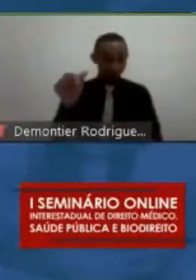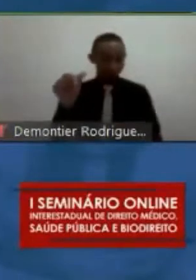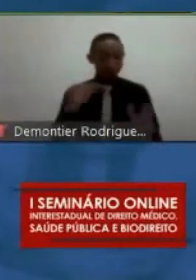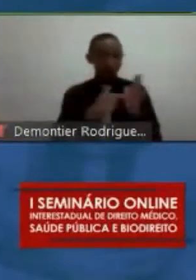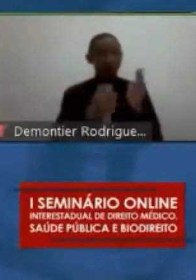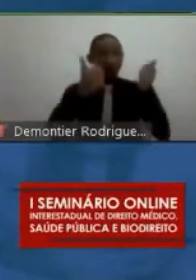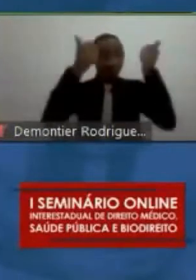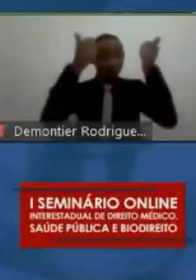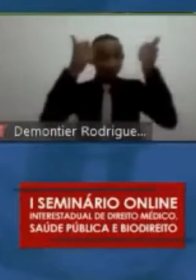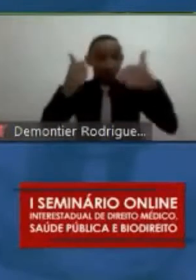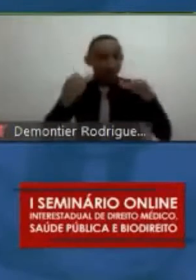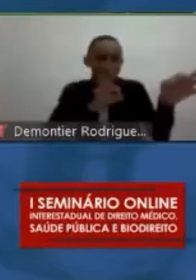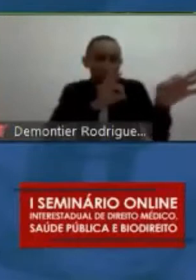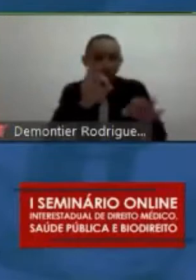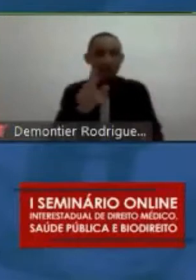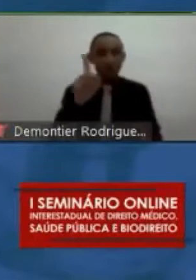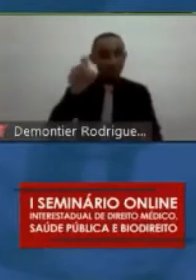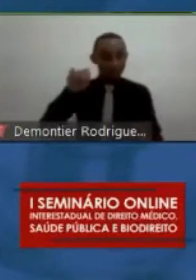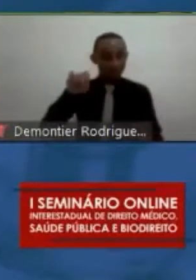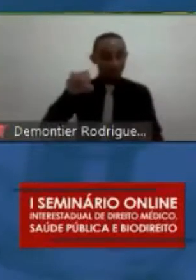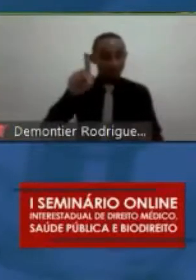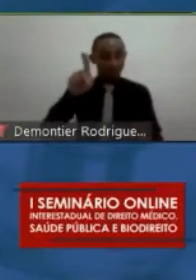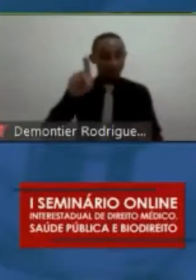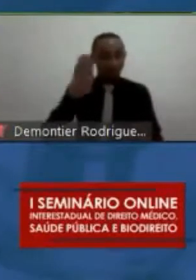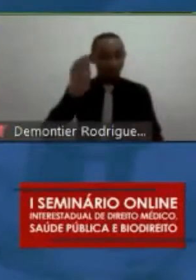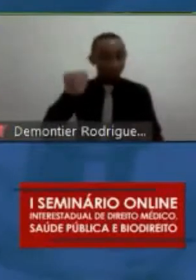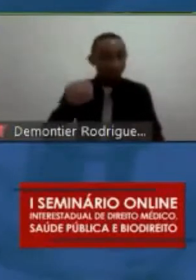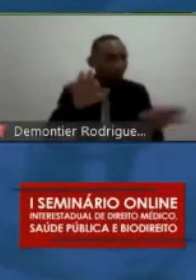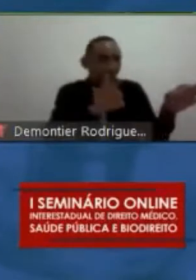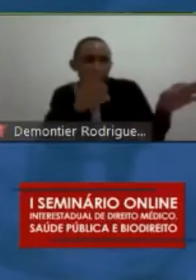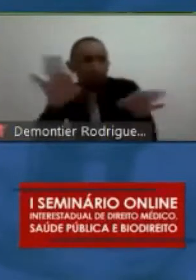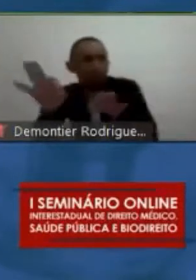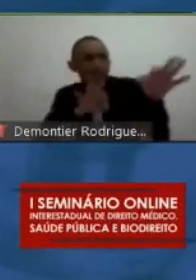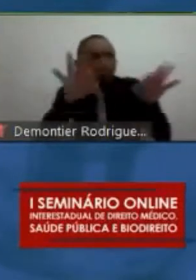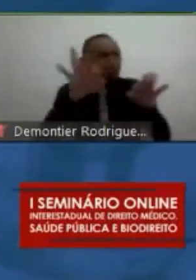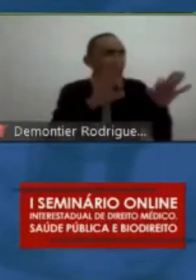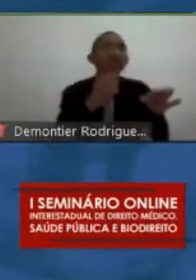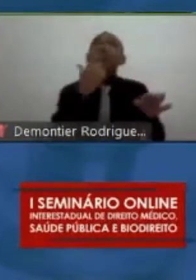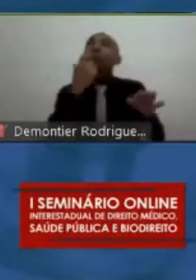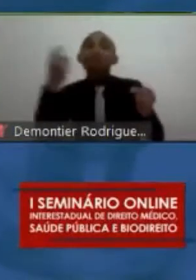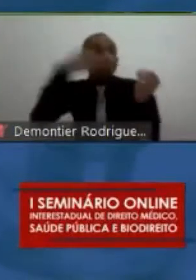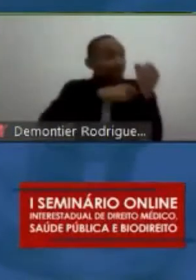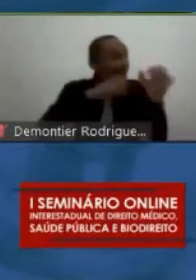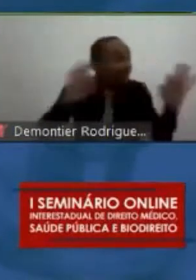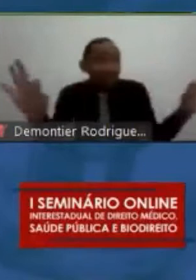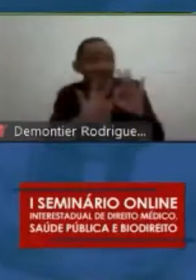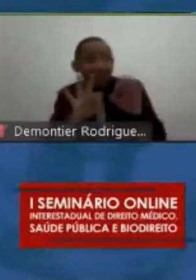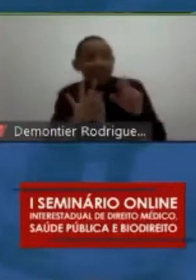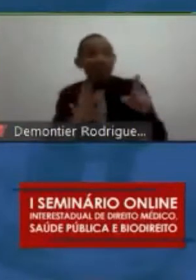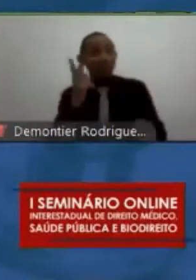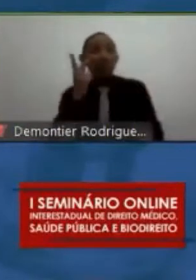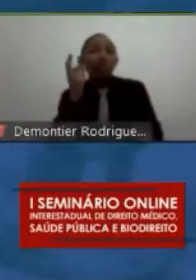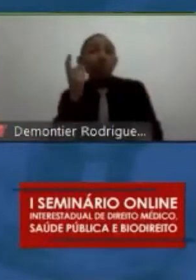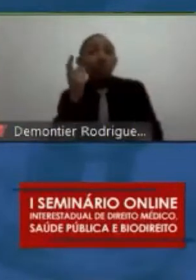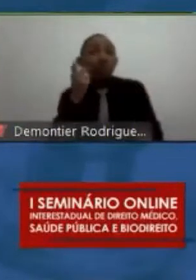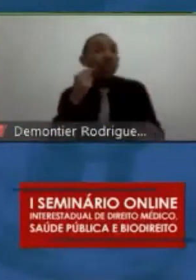fomentando a implementação desse programa de manuseio e uma campanha que foi feita entre a população e os profissionais foi para começar